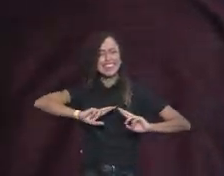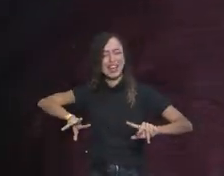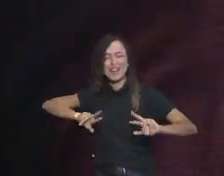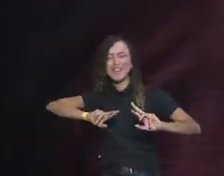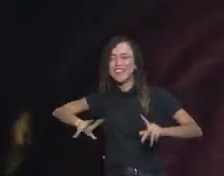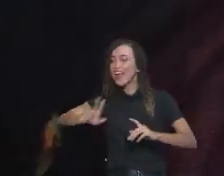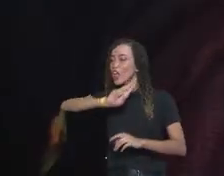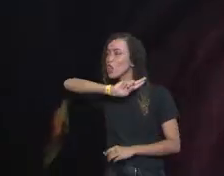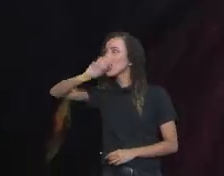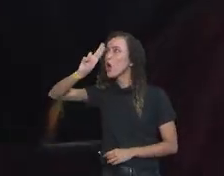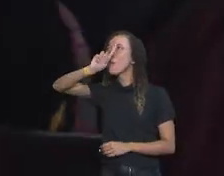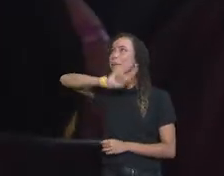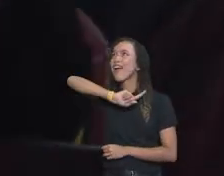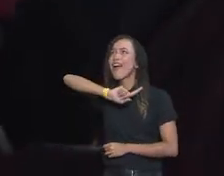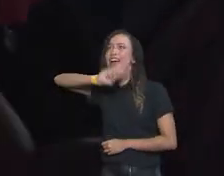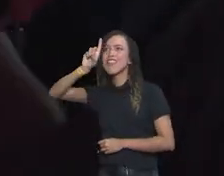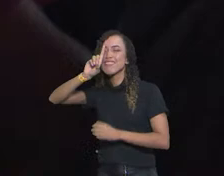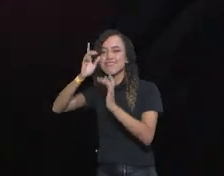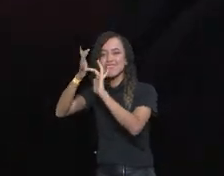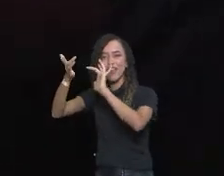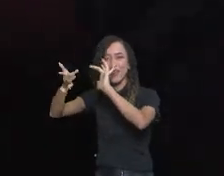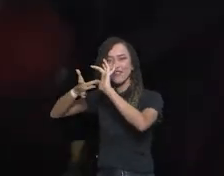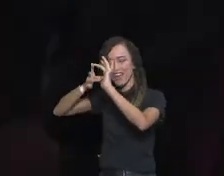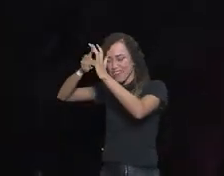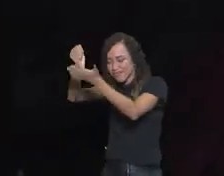Seu nome é